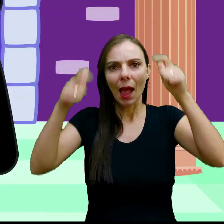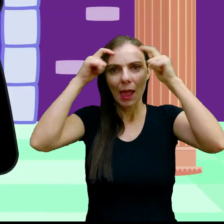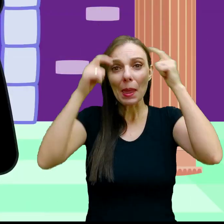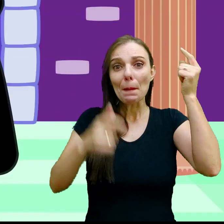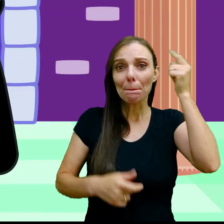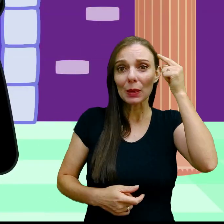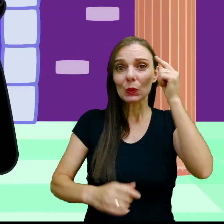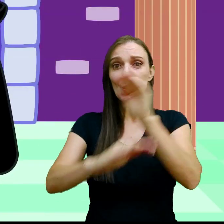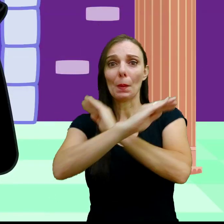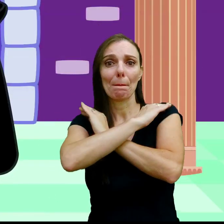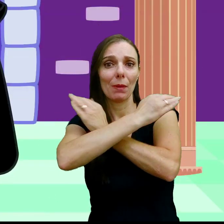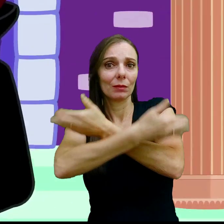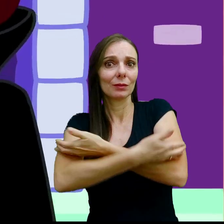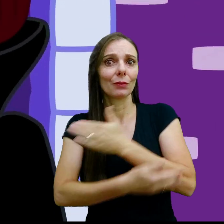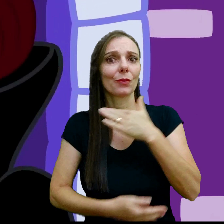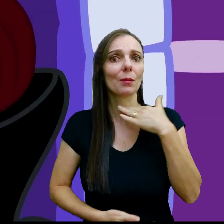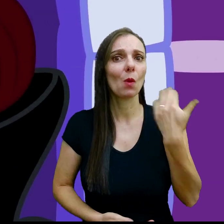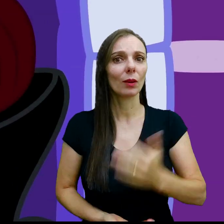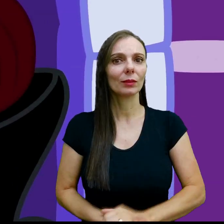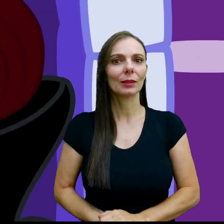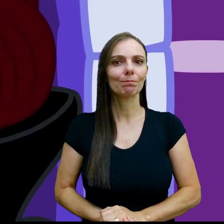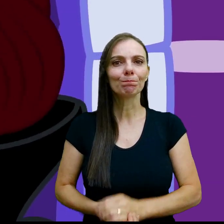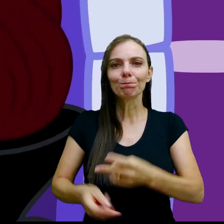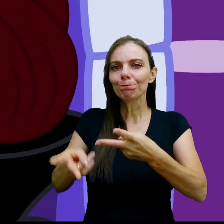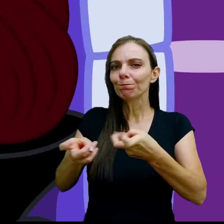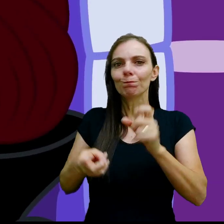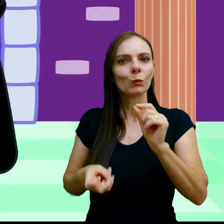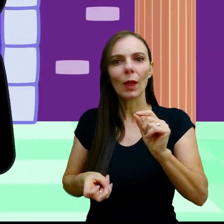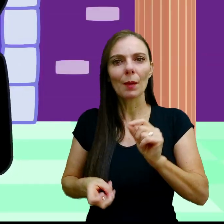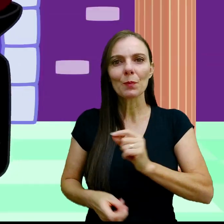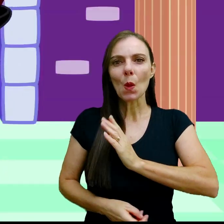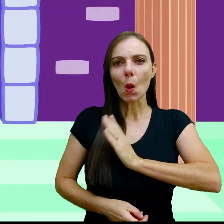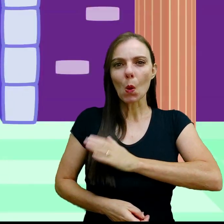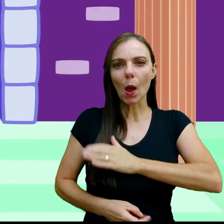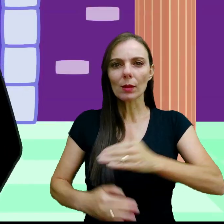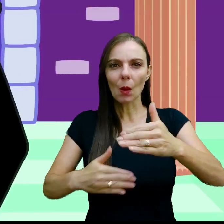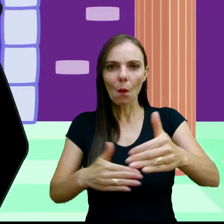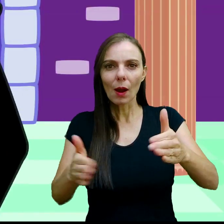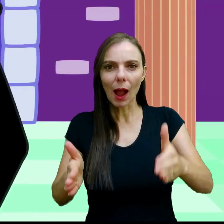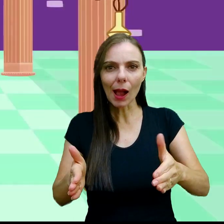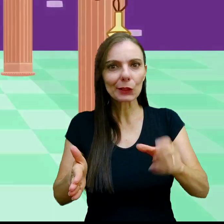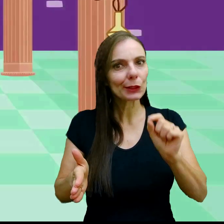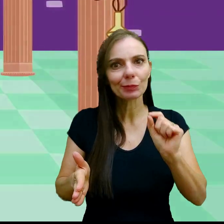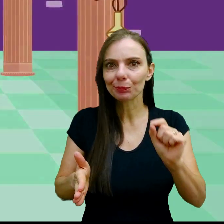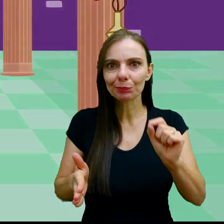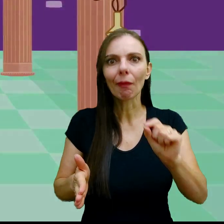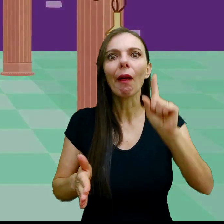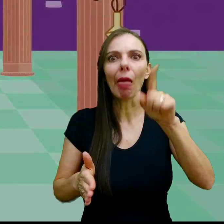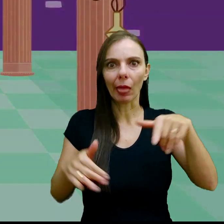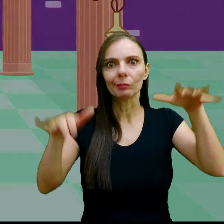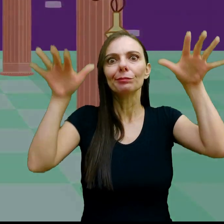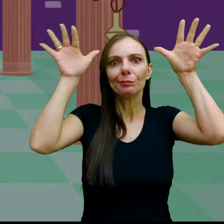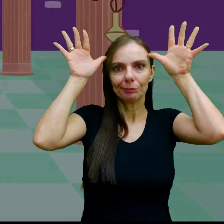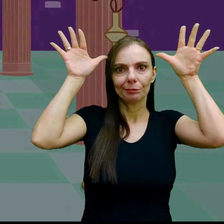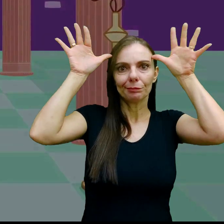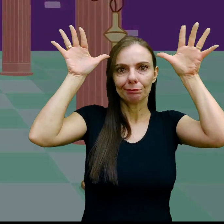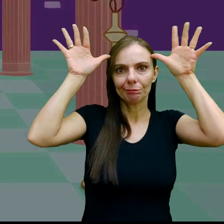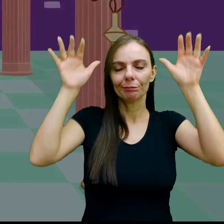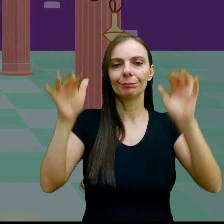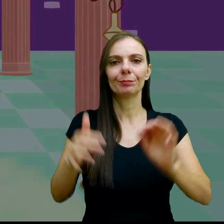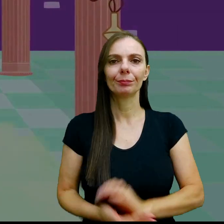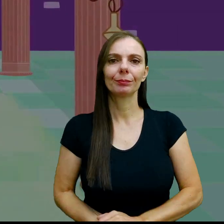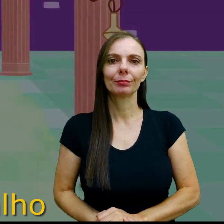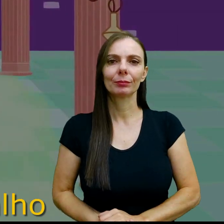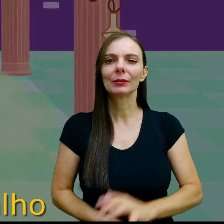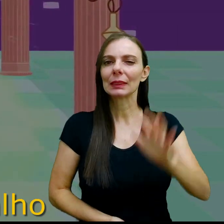A rainha achava que ela estava morta. Foi então que percebeu que o coração que o caçador trouxe na verdade